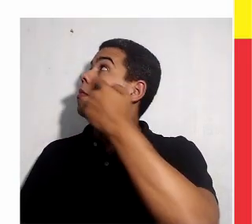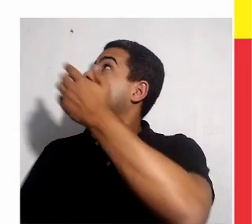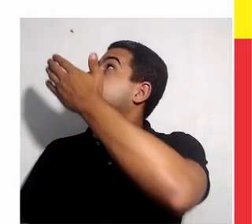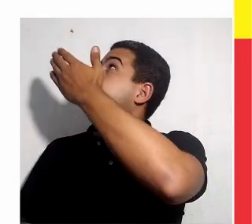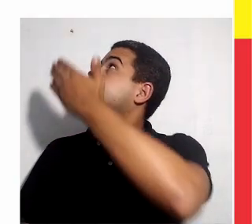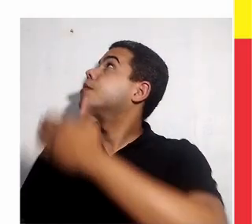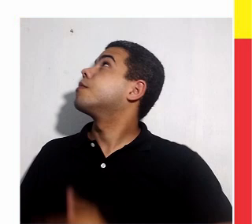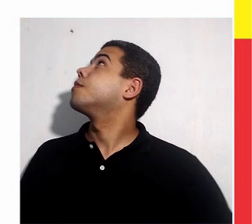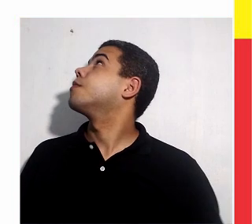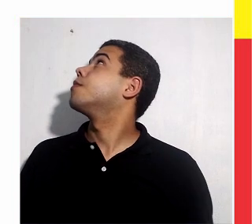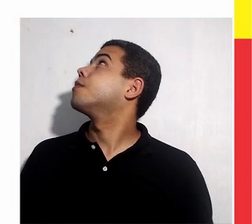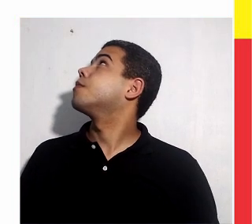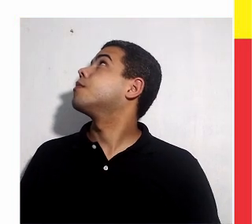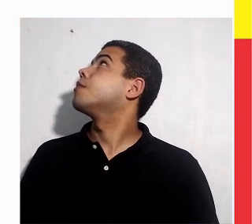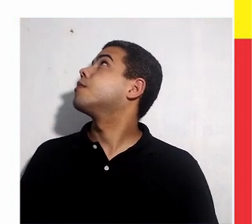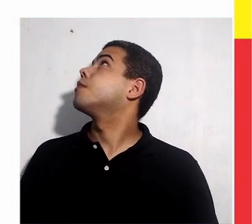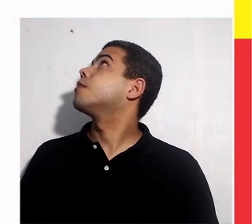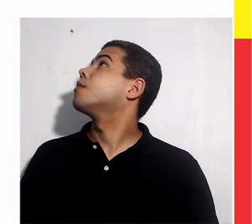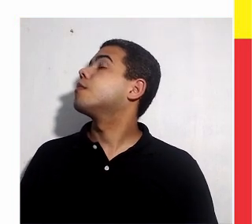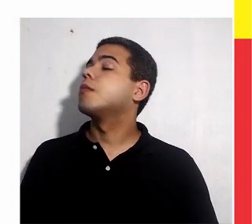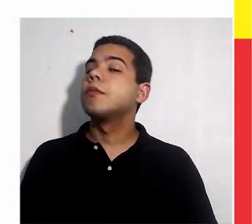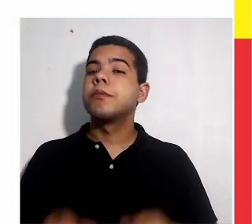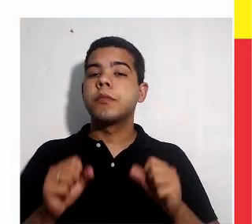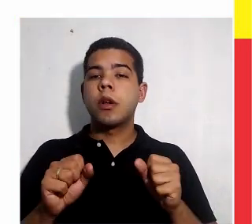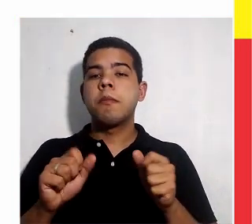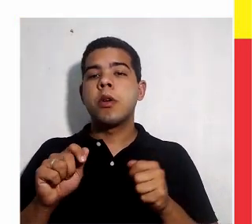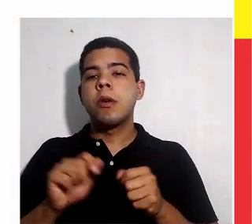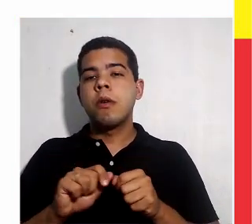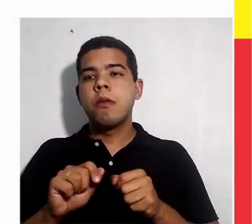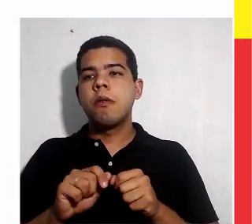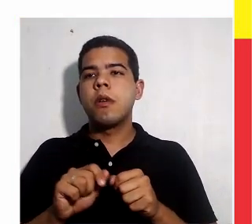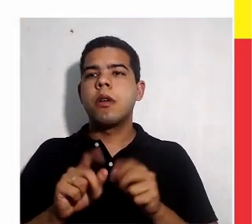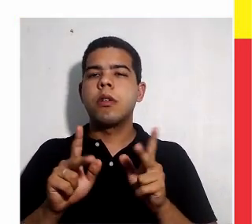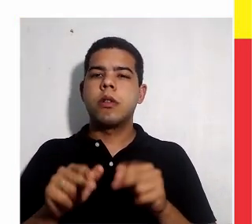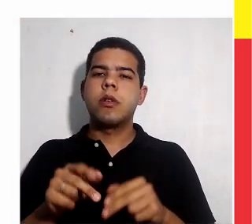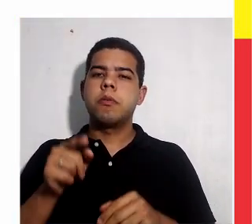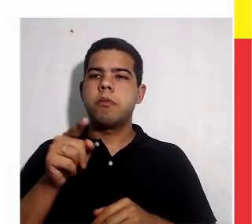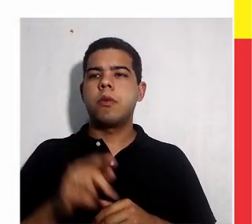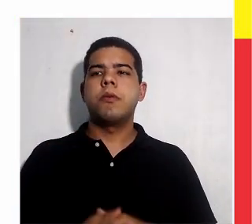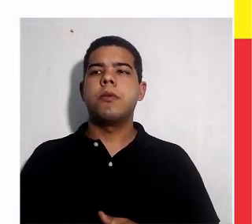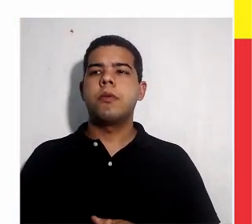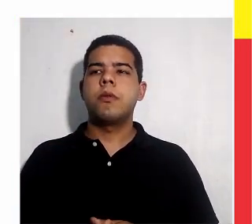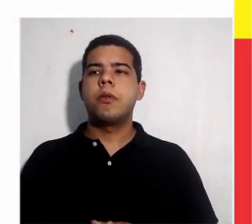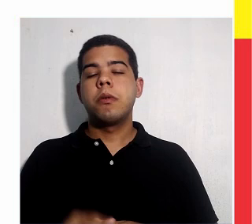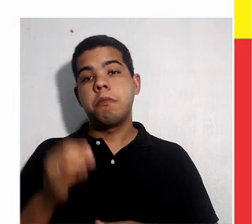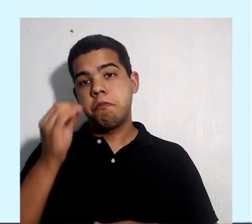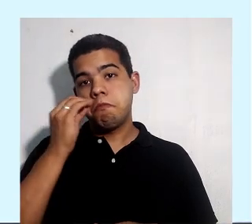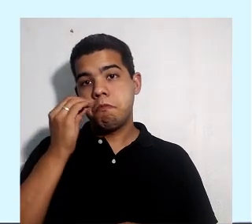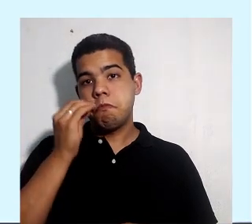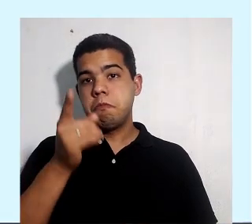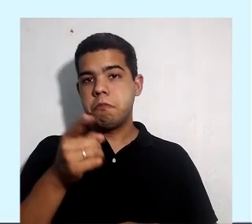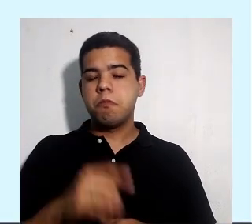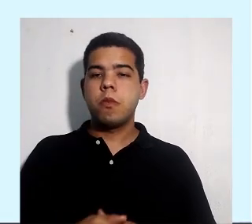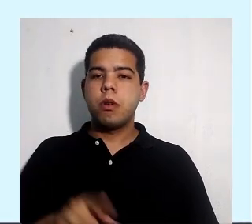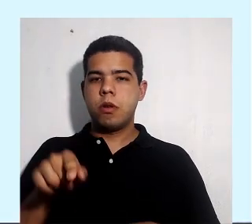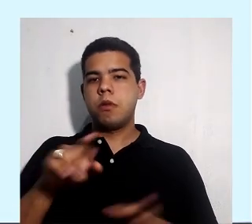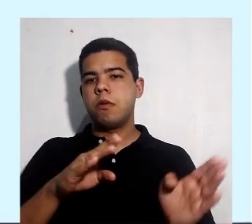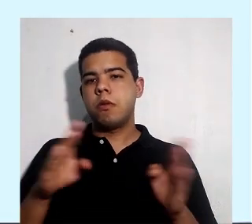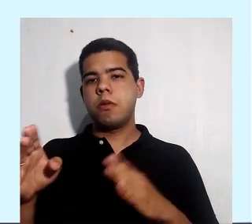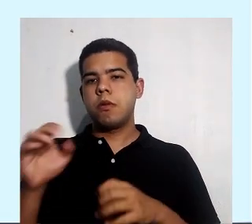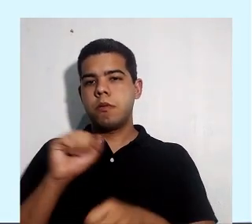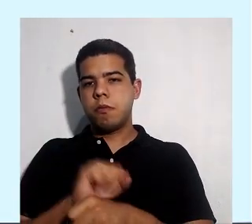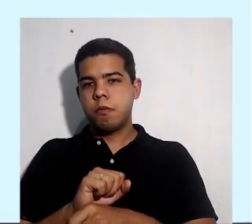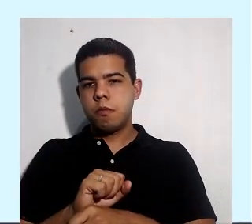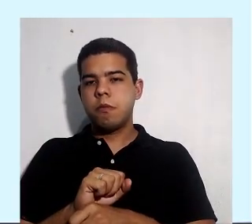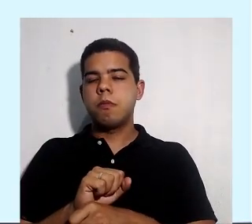figura abaixo. Então, você pode fazer de jeito semelhante como eu fiz agora. Então, tente fazer aí. Dê pausa no vídeo